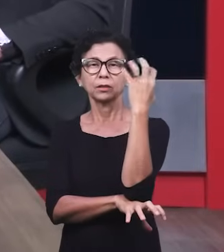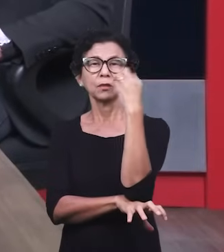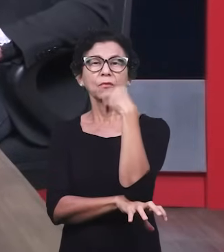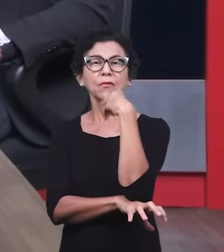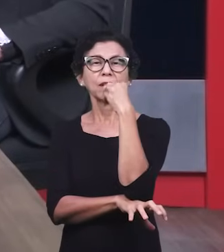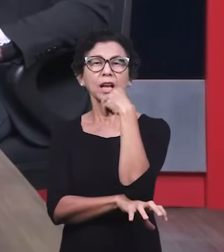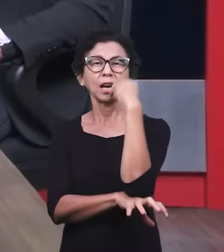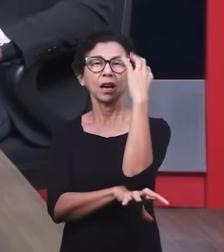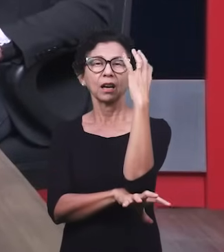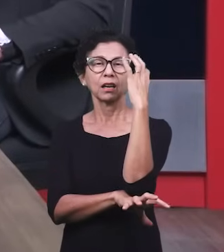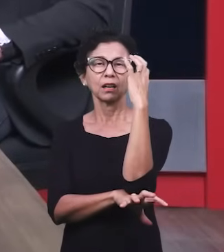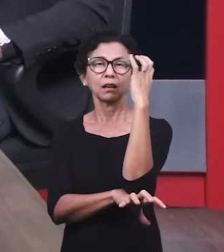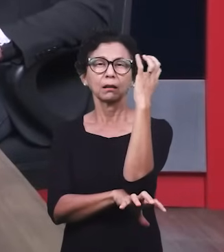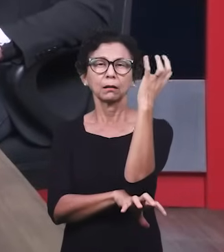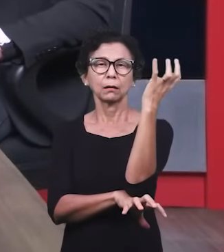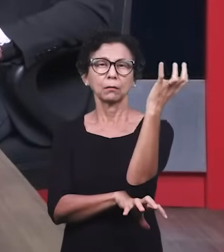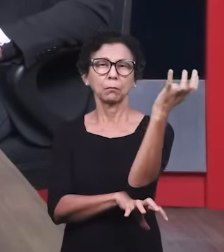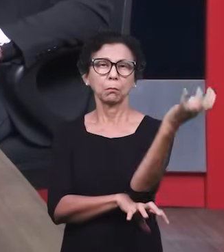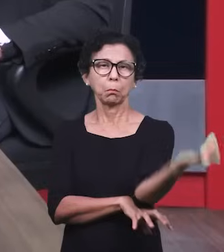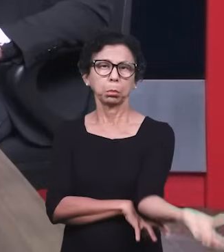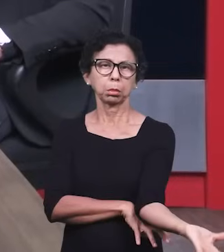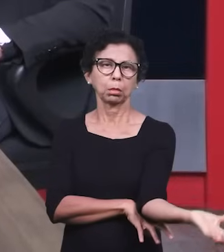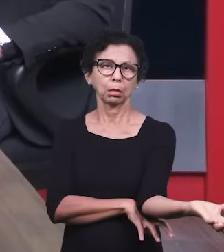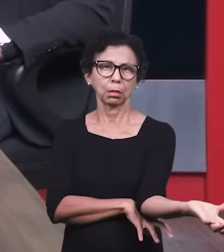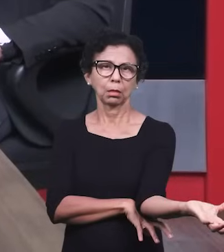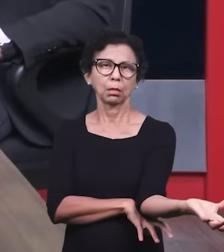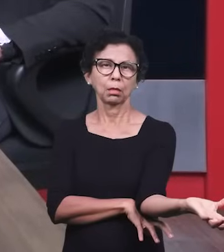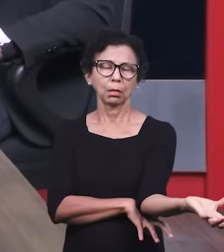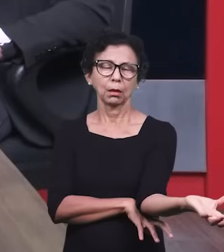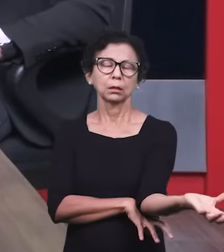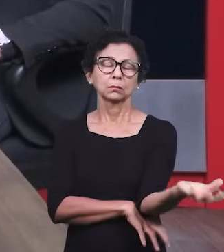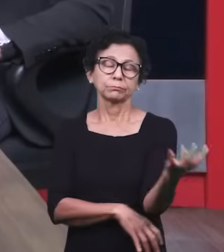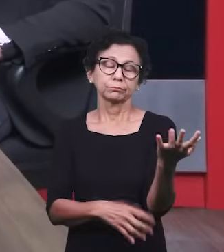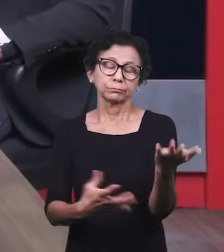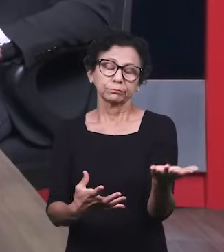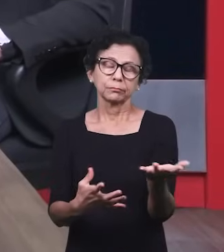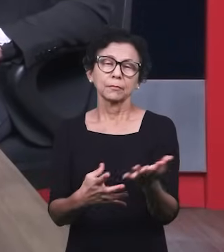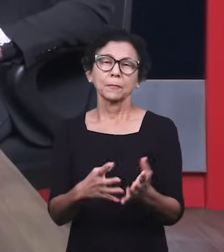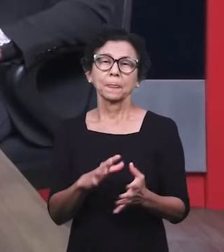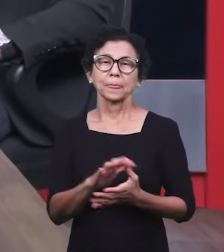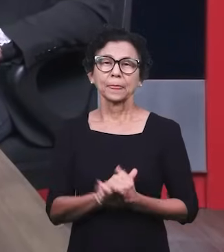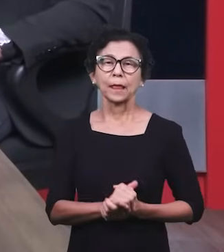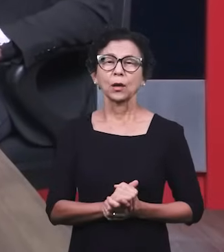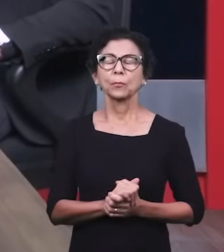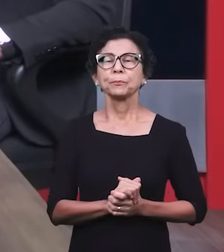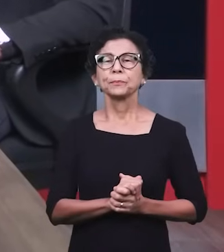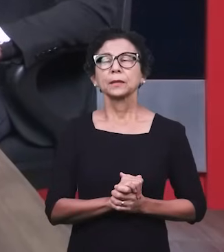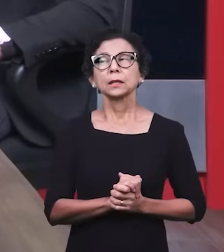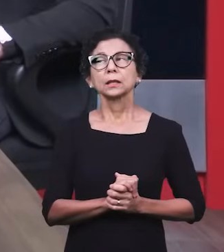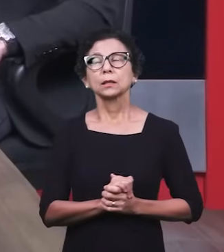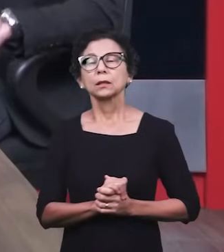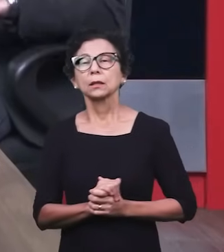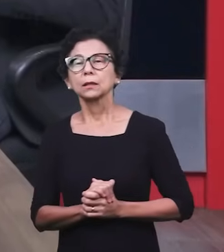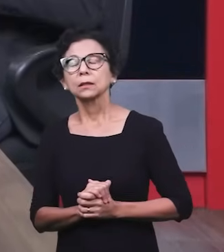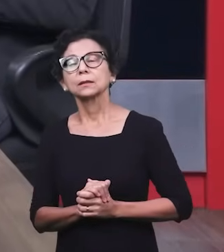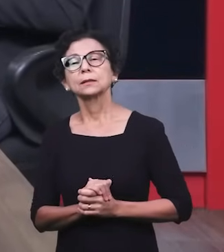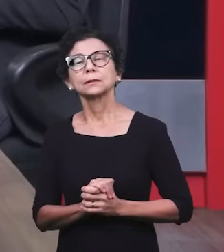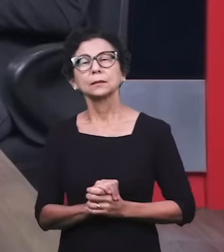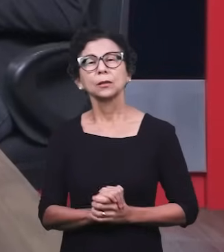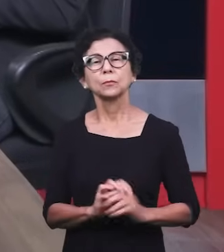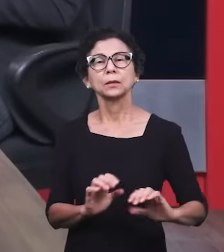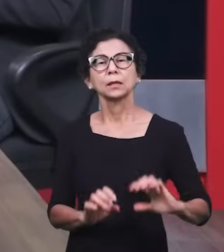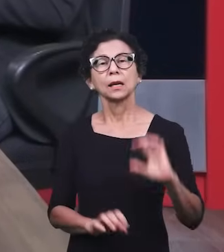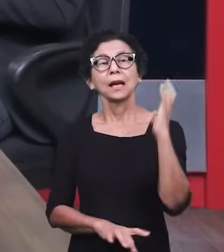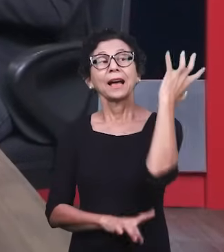tivermos a nossa vida espiritual firmada no Senhor se a nossa raiz ou seja se aquilo que é onde nós buscamos nosso nutriente se aquilo que nós buscamos a